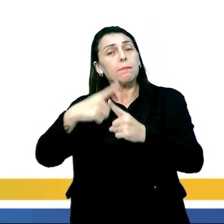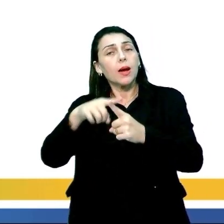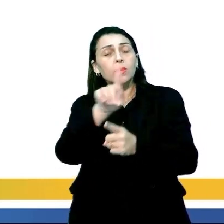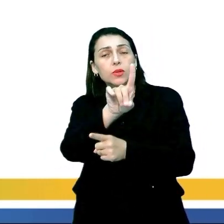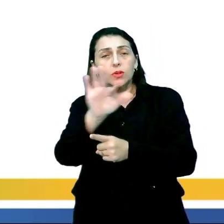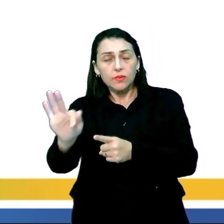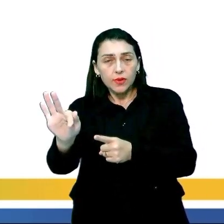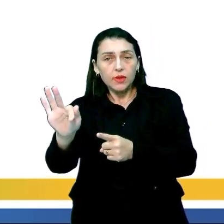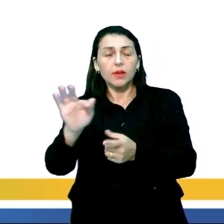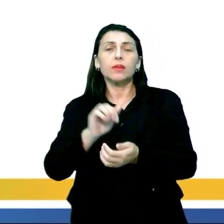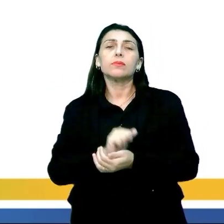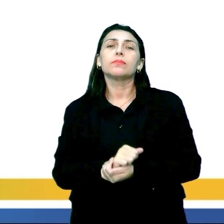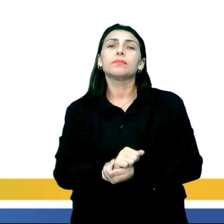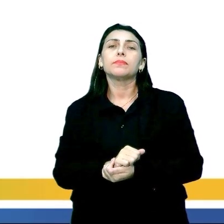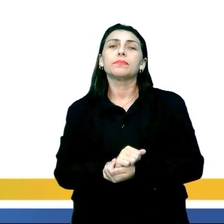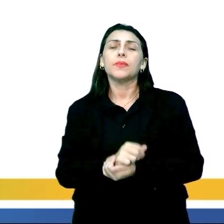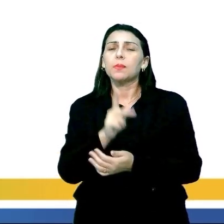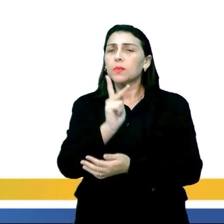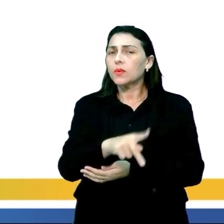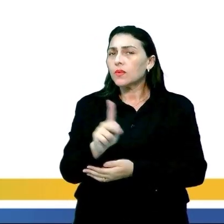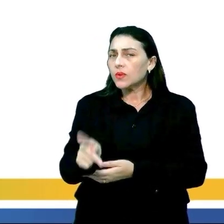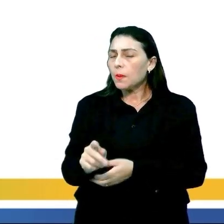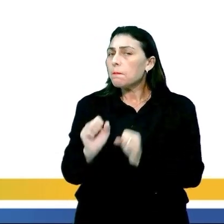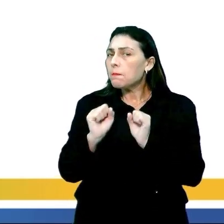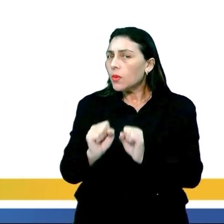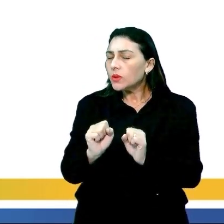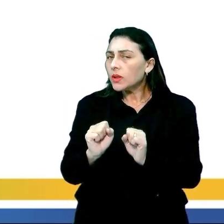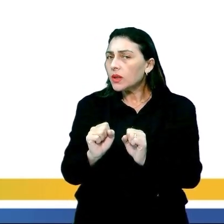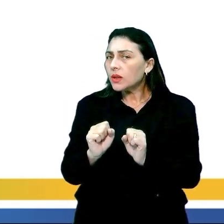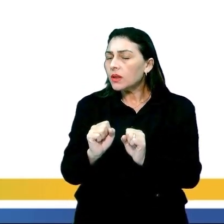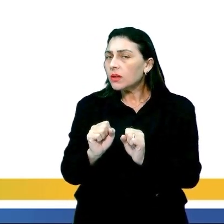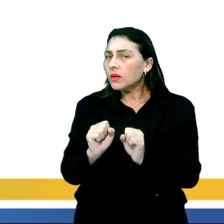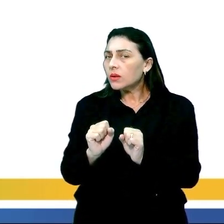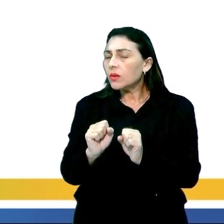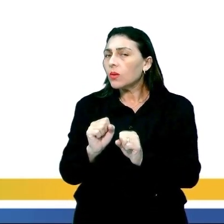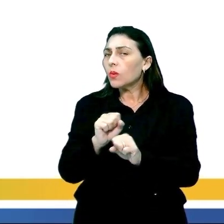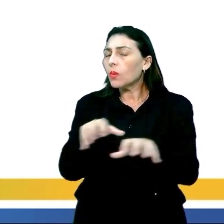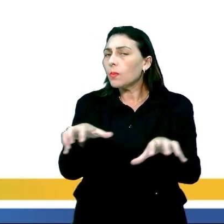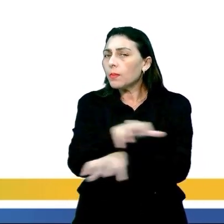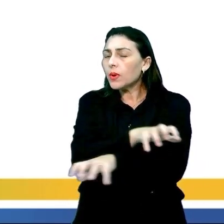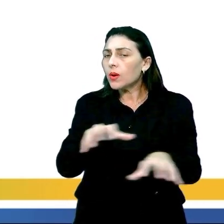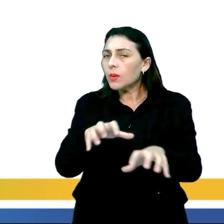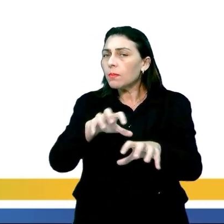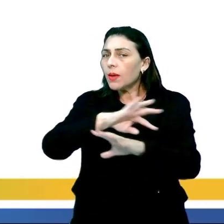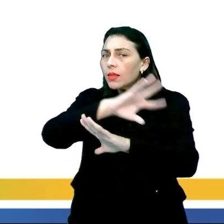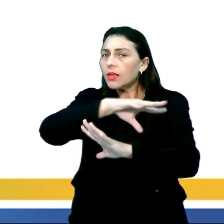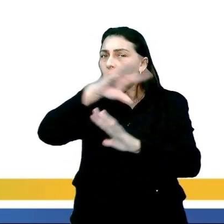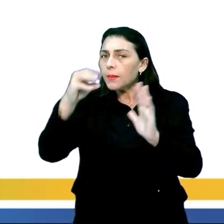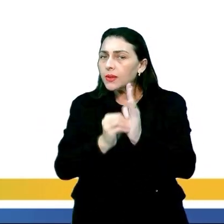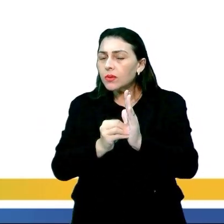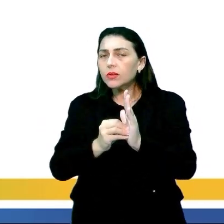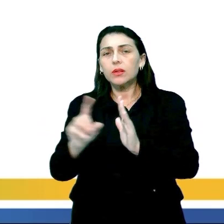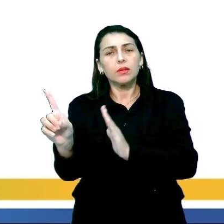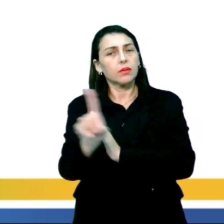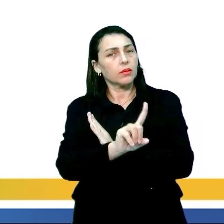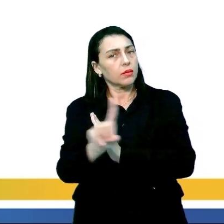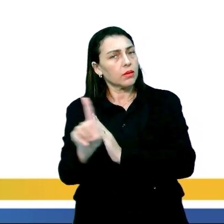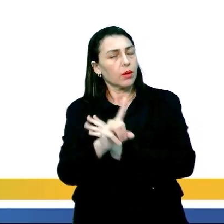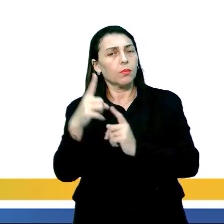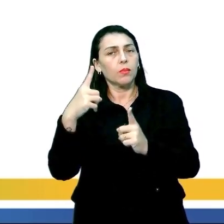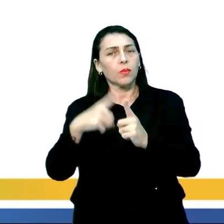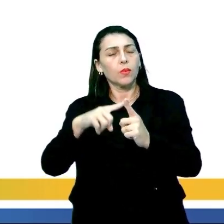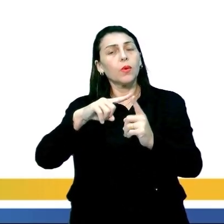Distrito Federal. Professora, poderia ser o bioma da Amazônia? Não, porque o